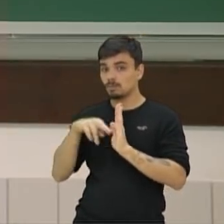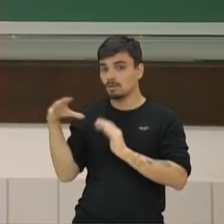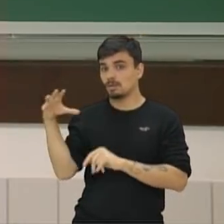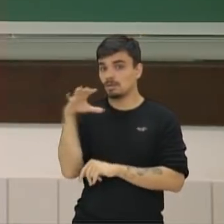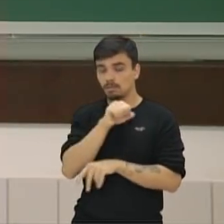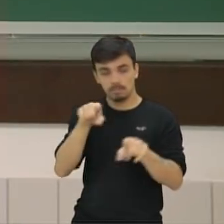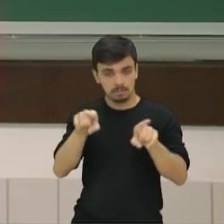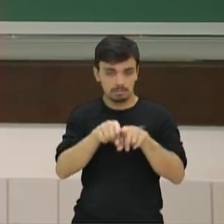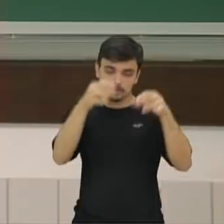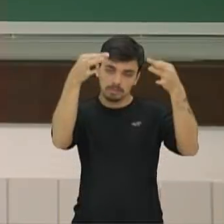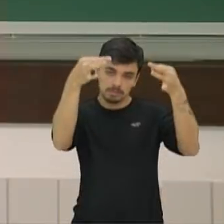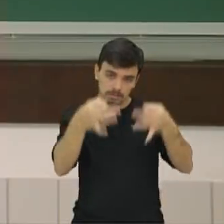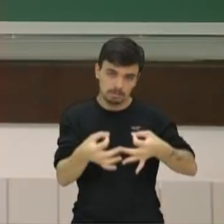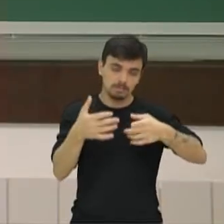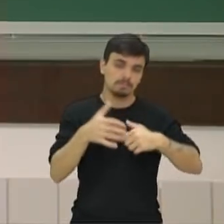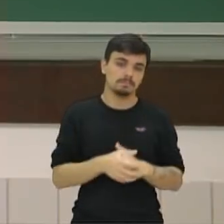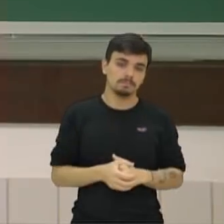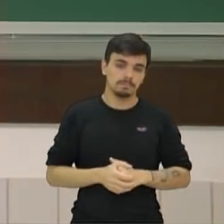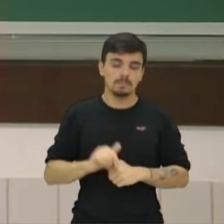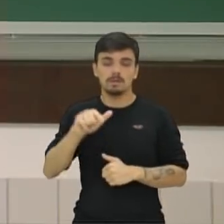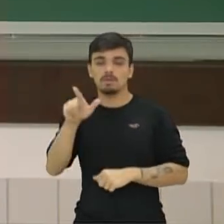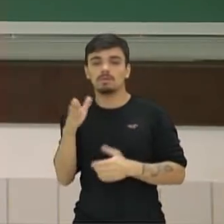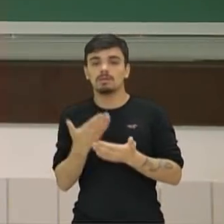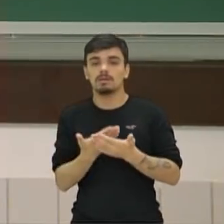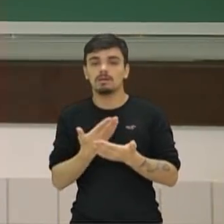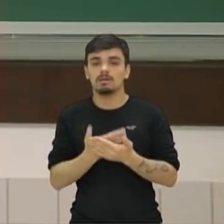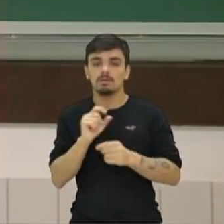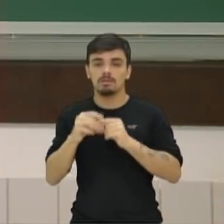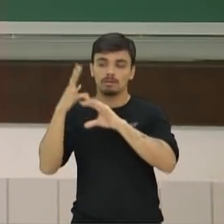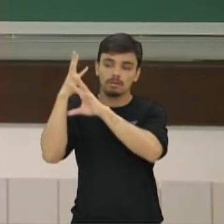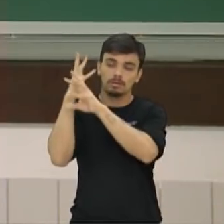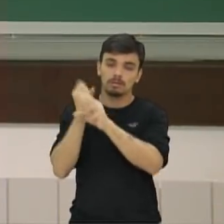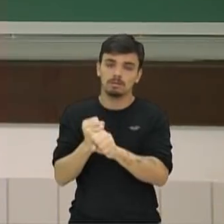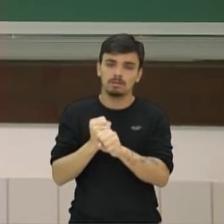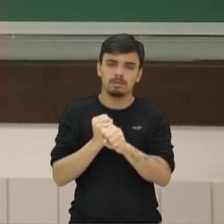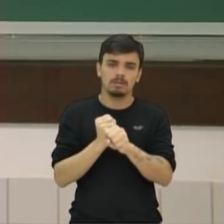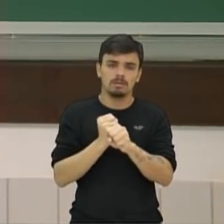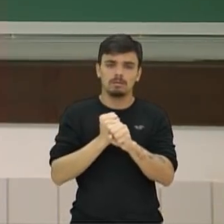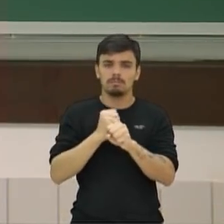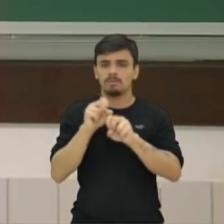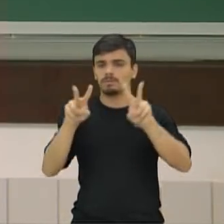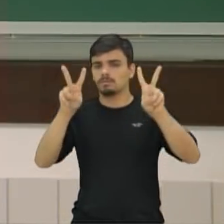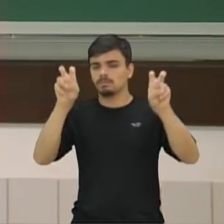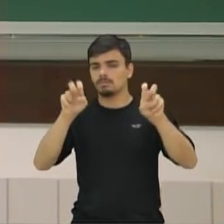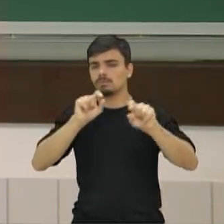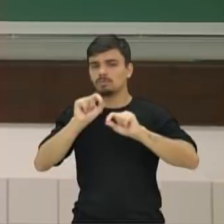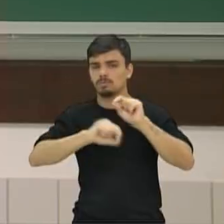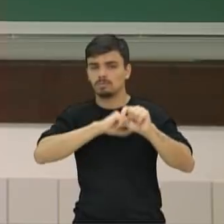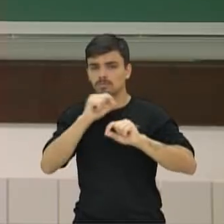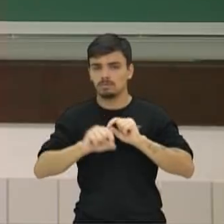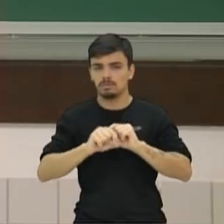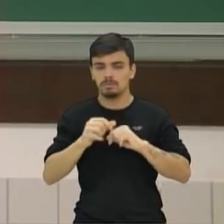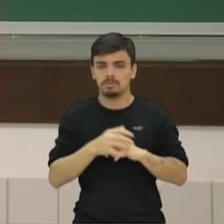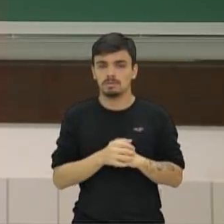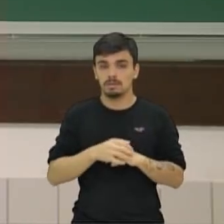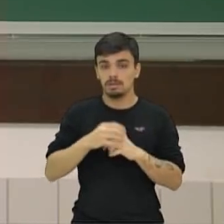e com certeza. Na aula que vem nós vamos fazer retomada de mais um assunto. Vamos falar um pouquinho sobre o